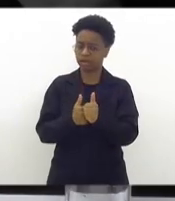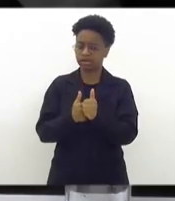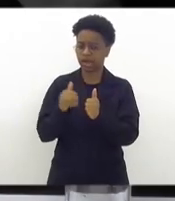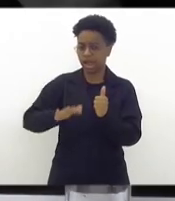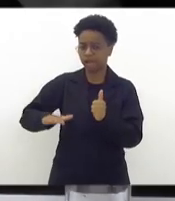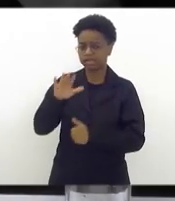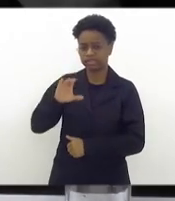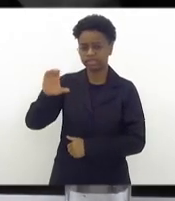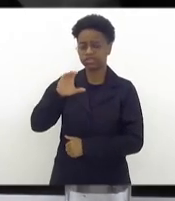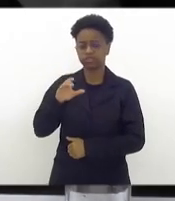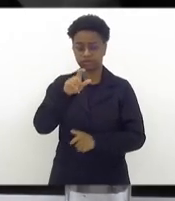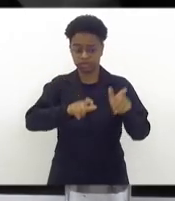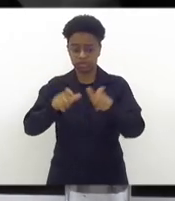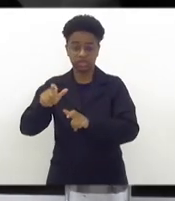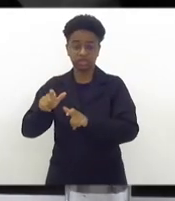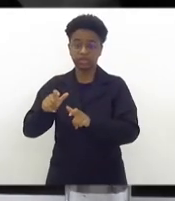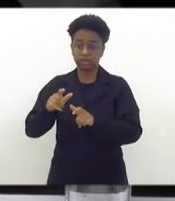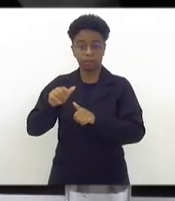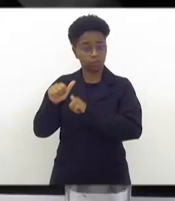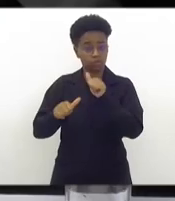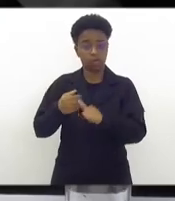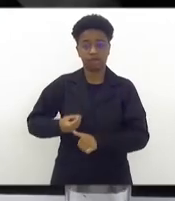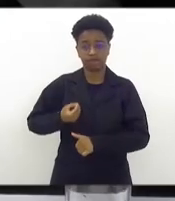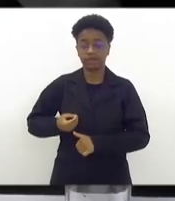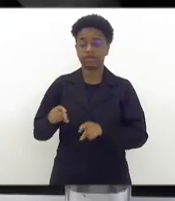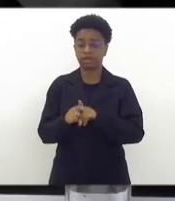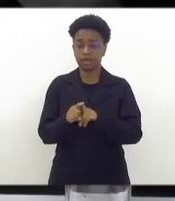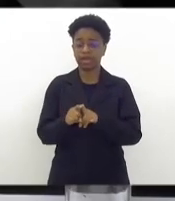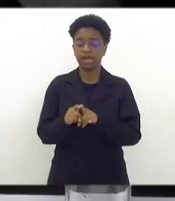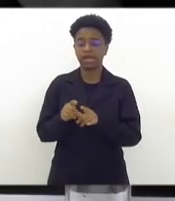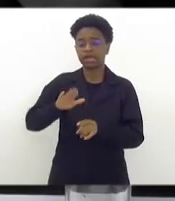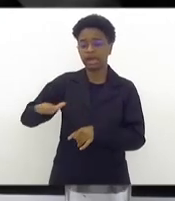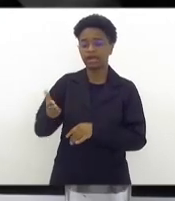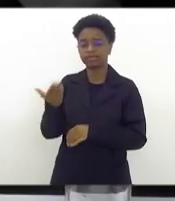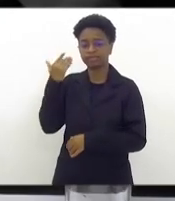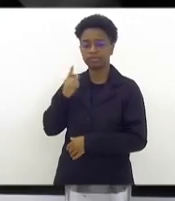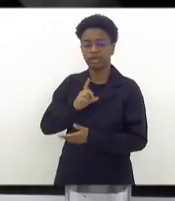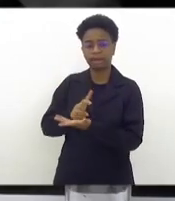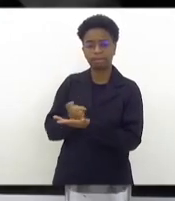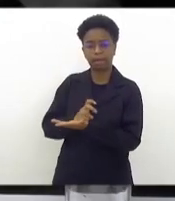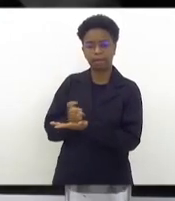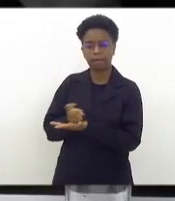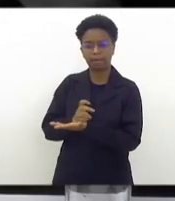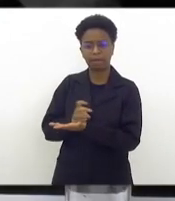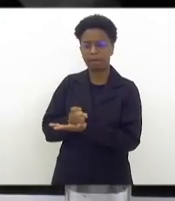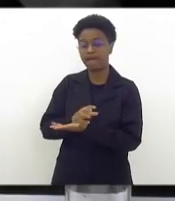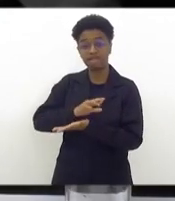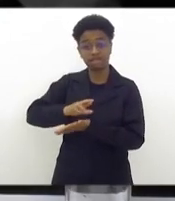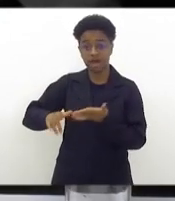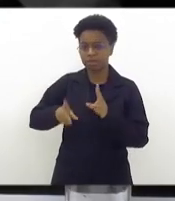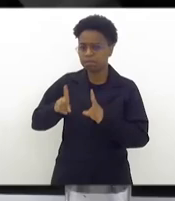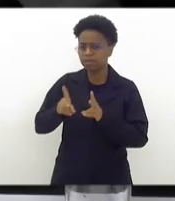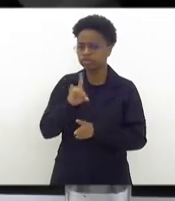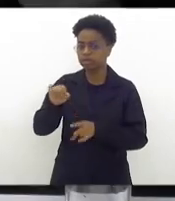que mudaram suas vidas, de crianças que chegavam a ter dezenas de convulsões por dia, né? Às vezes centenas, e